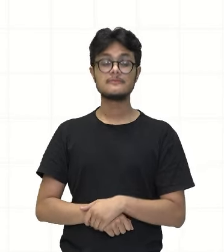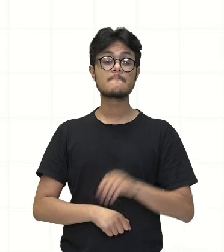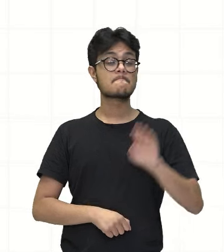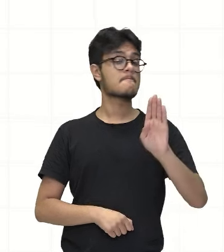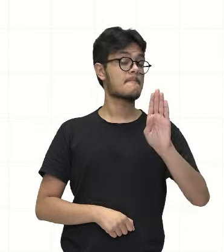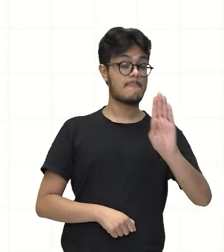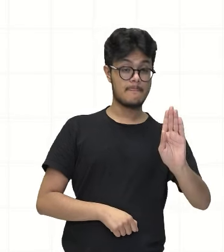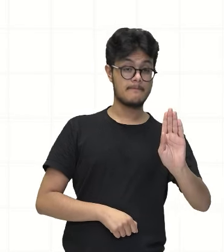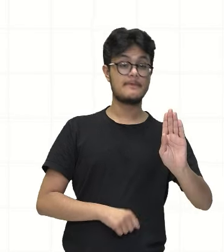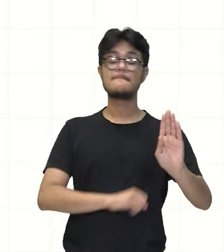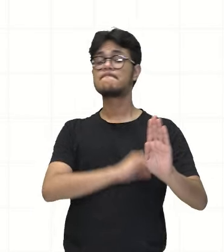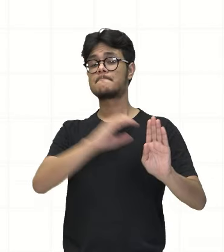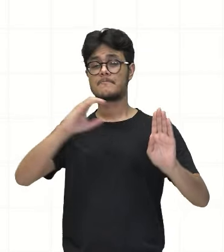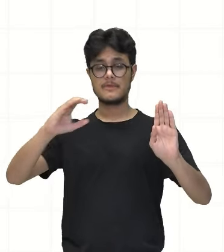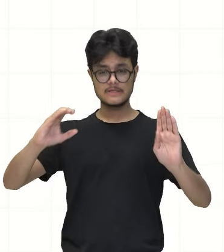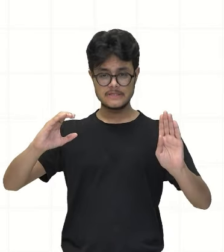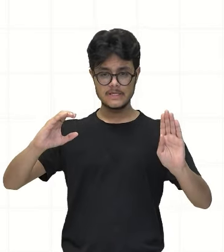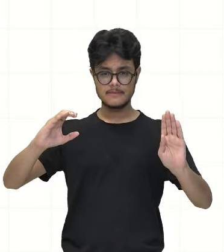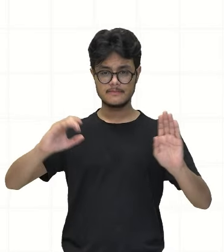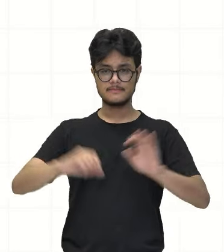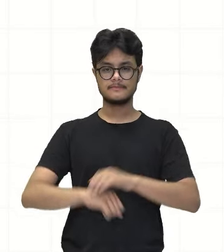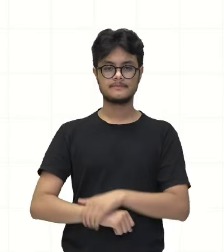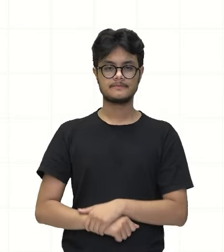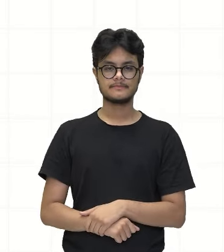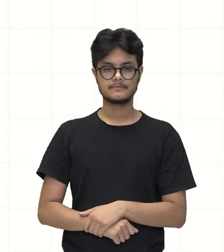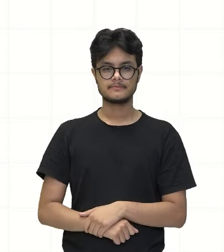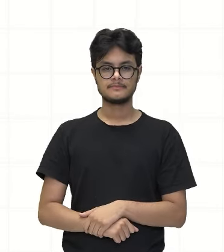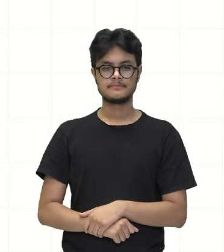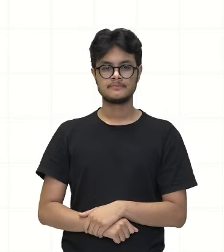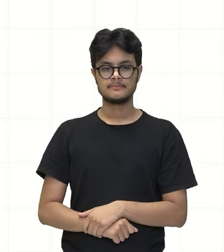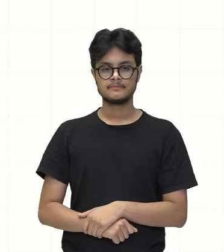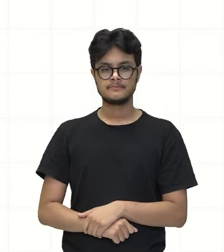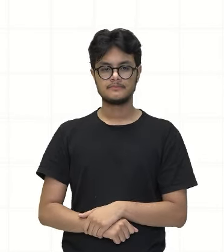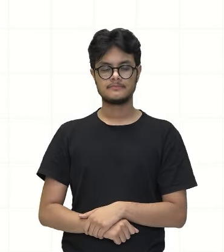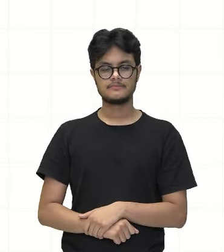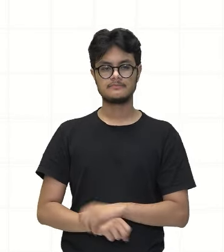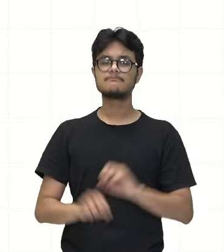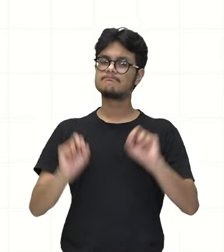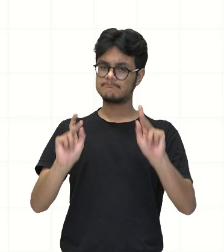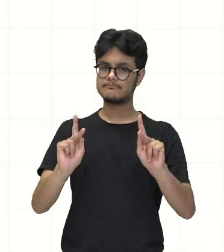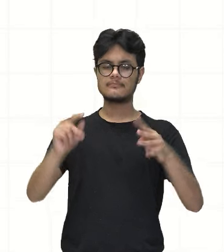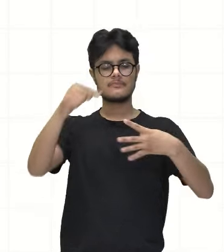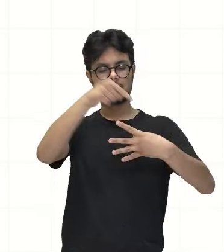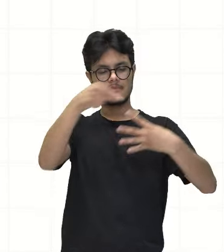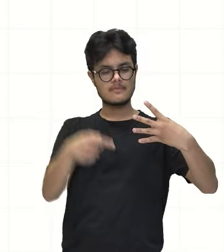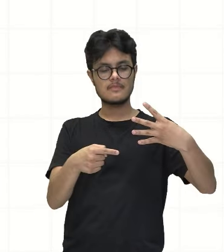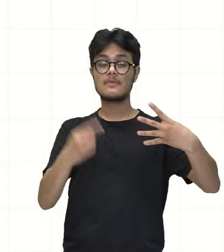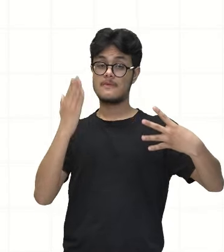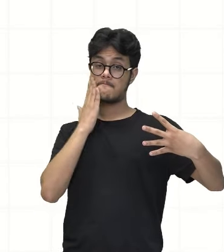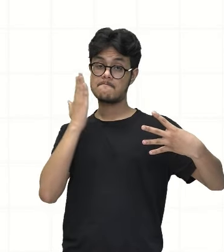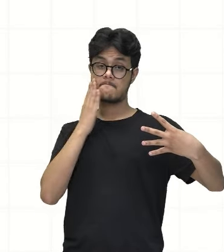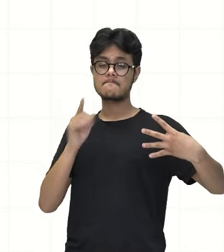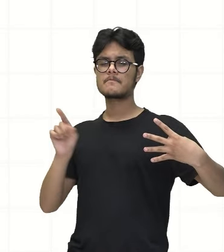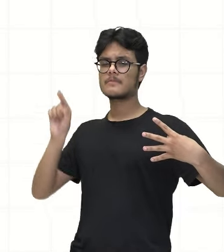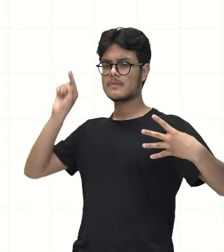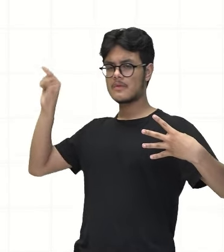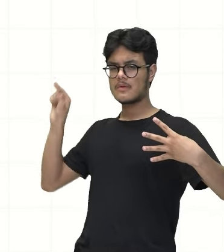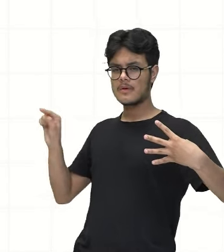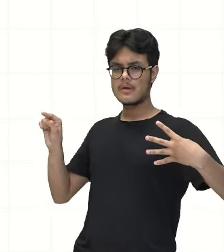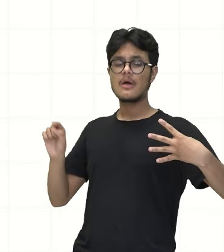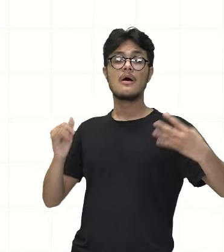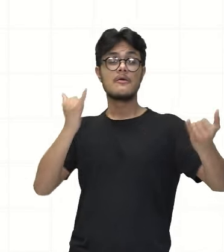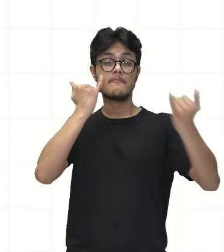multiplicação dos catetos, B e C. Certo? Então, aqui eu coloquei as relações em